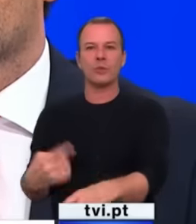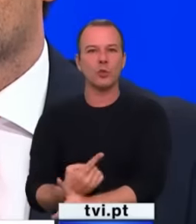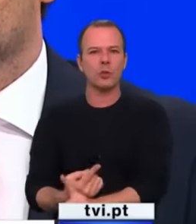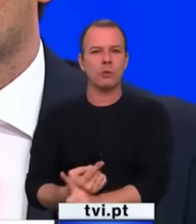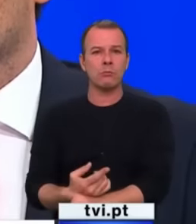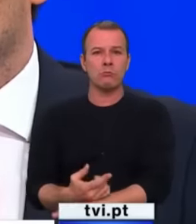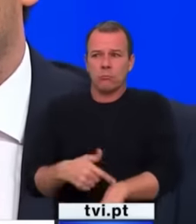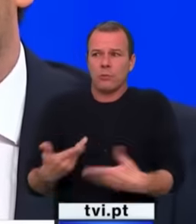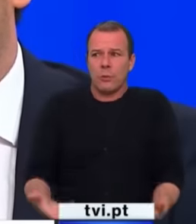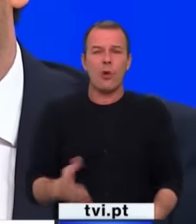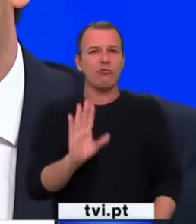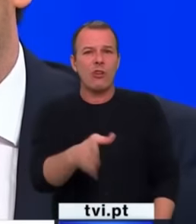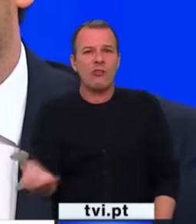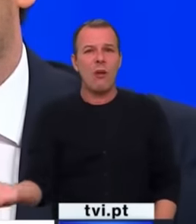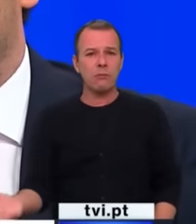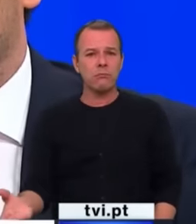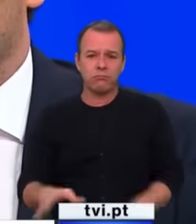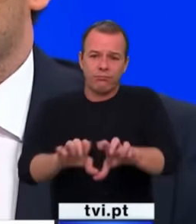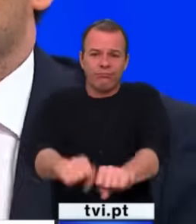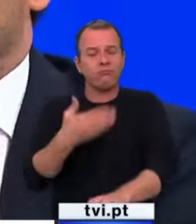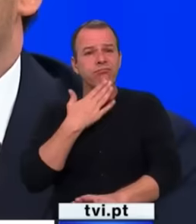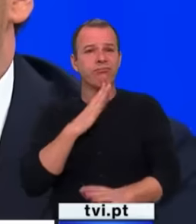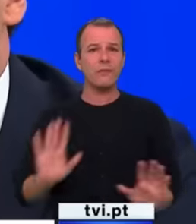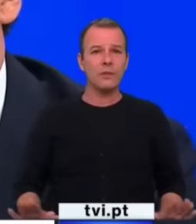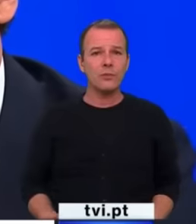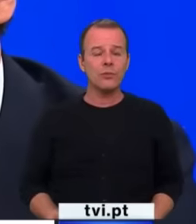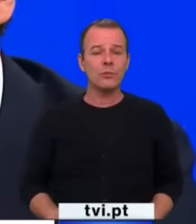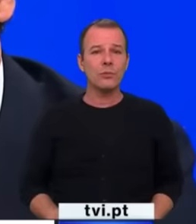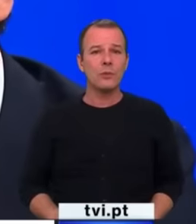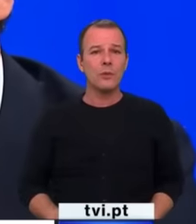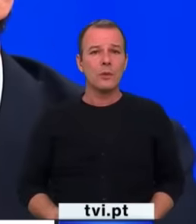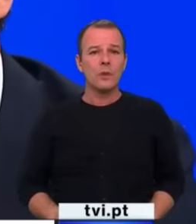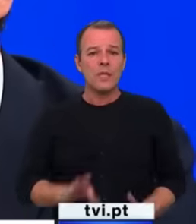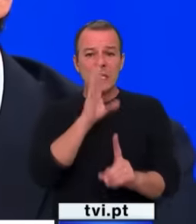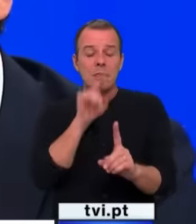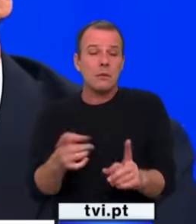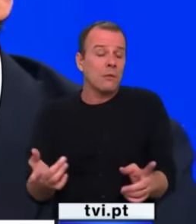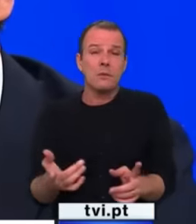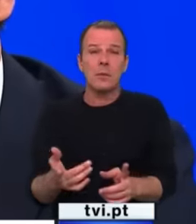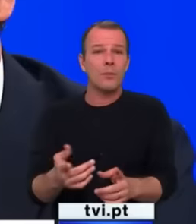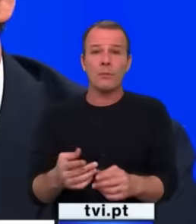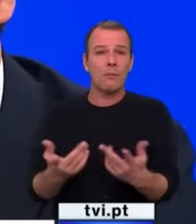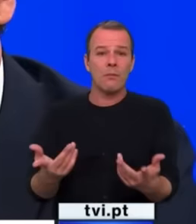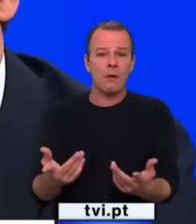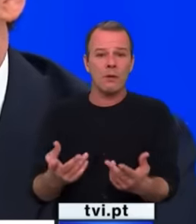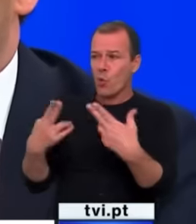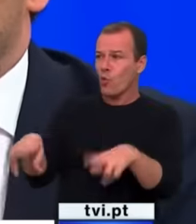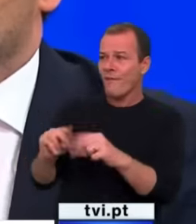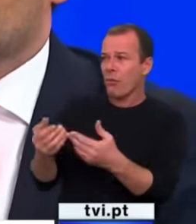hoje já é possível. Arresto preventivo e confisco. Pedro, mas não é eficiente. Já é, e portanto se não trouxe não nenhuma é novidade. Mas não trouxe nenhuma não novidade. É percebe